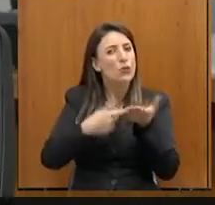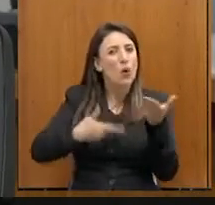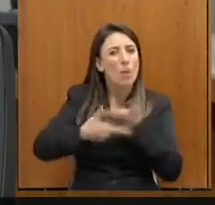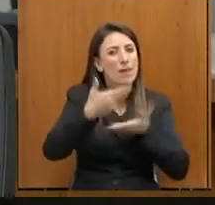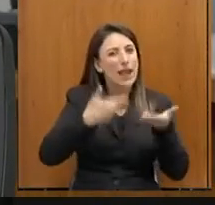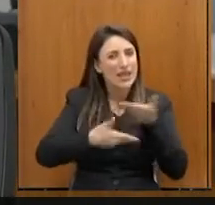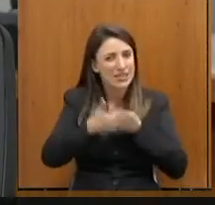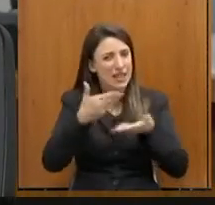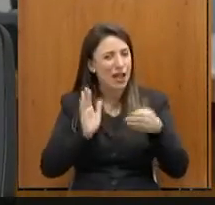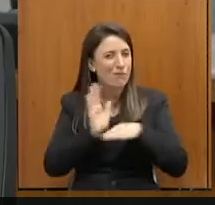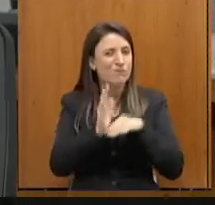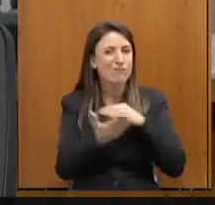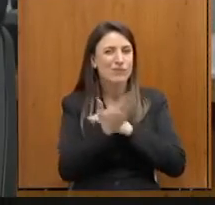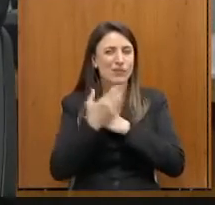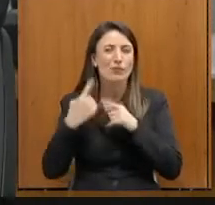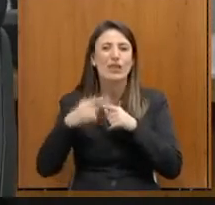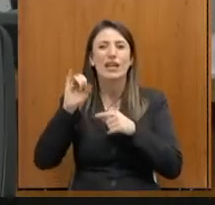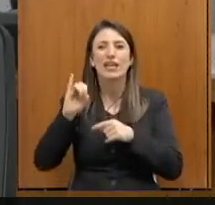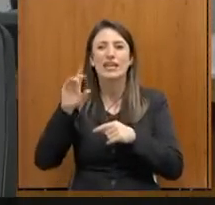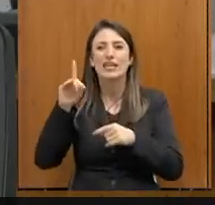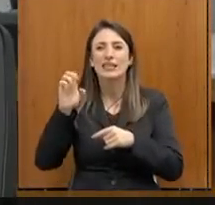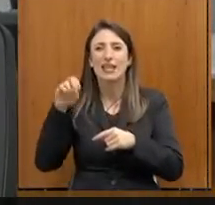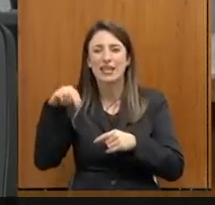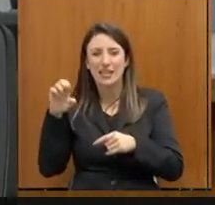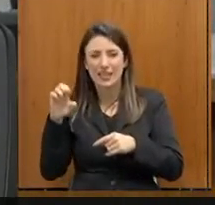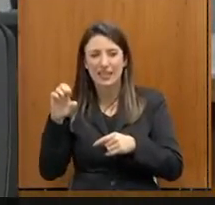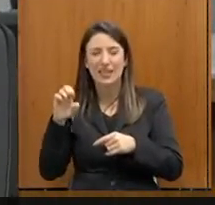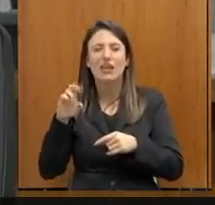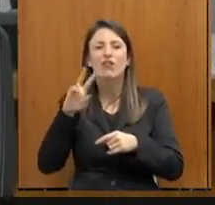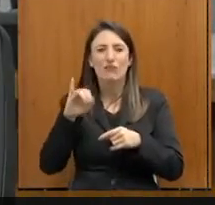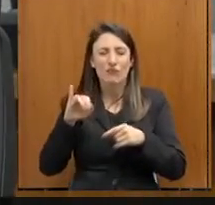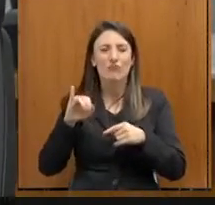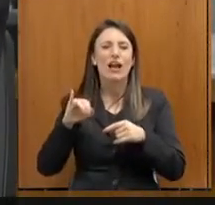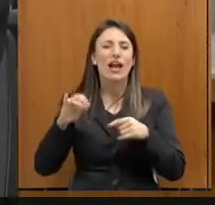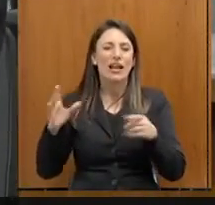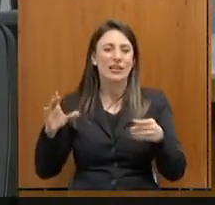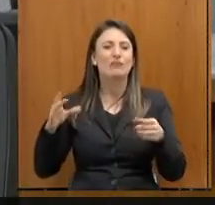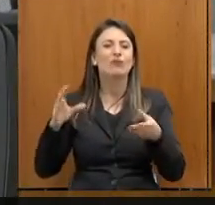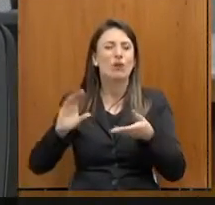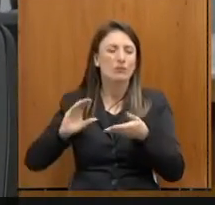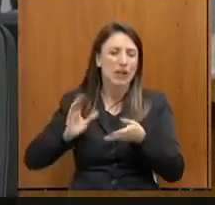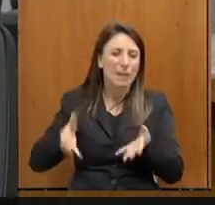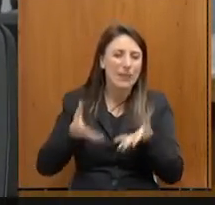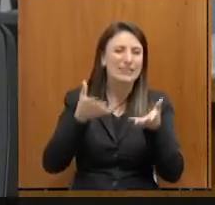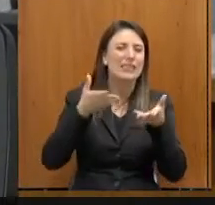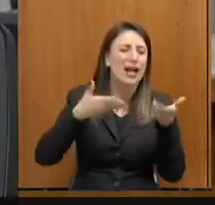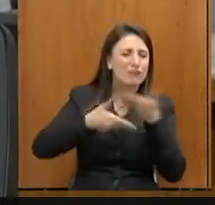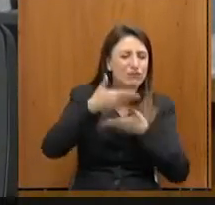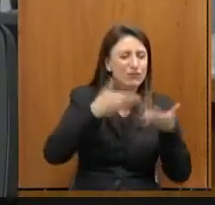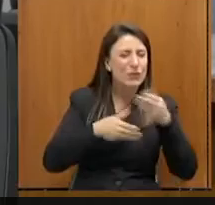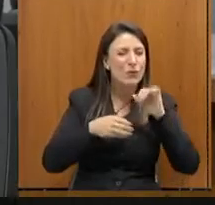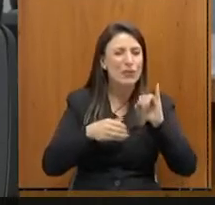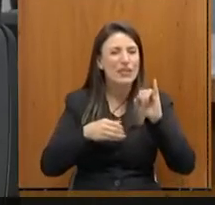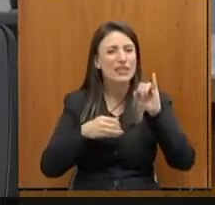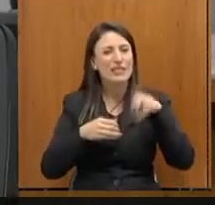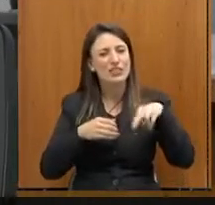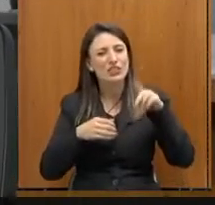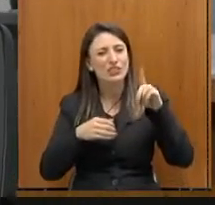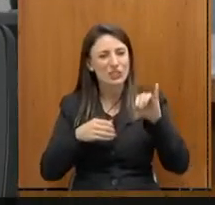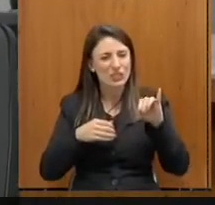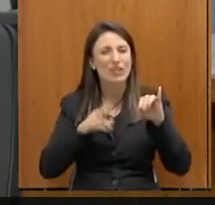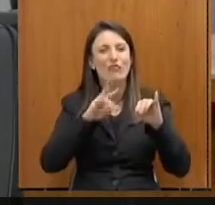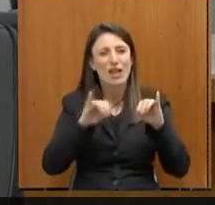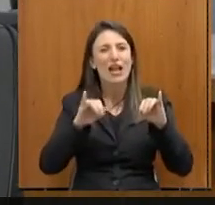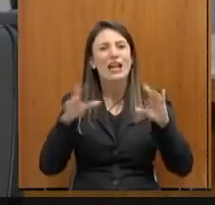vai capacitar o ideli vai capacitar o indivíduo a capacitar oedeme para que cada servidor do INSS